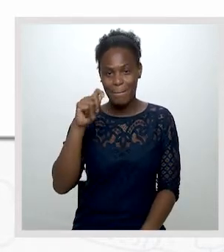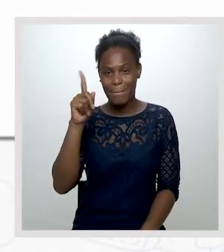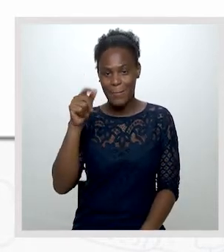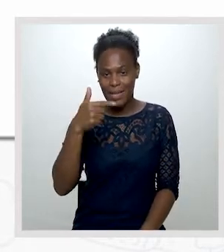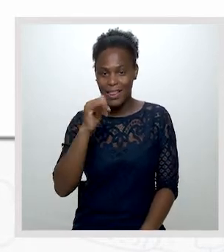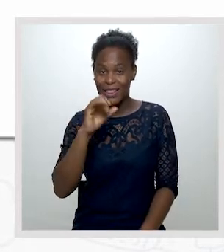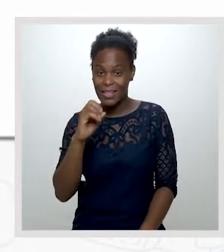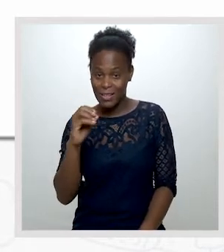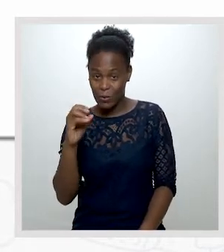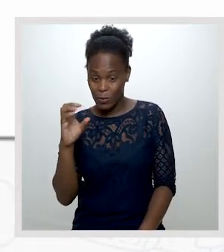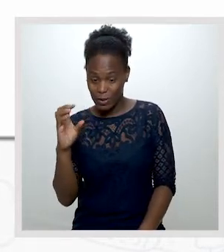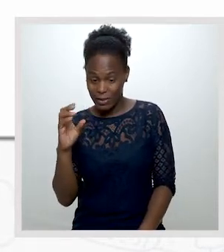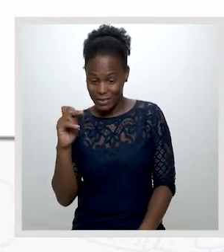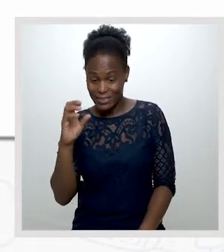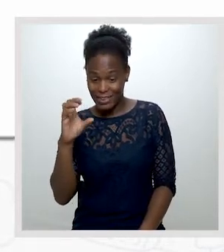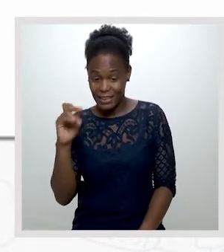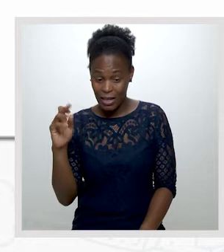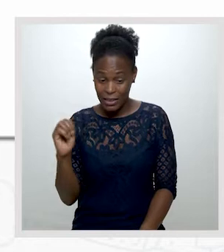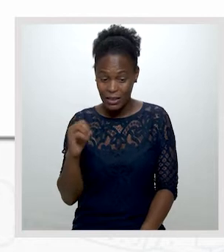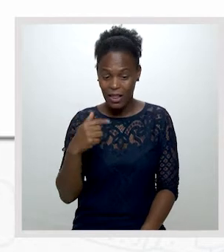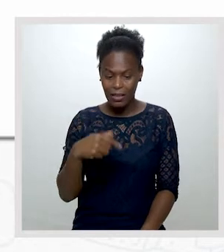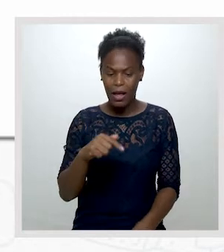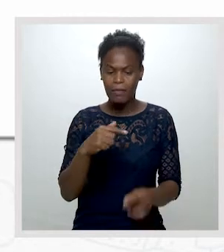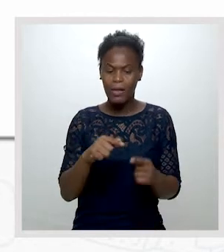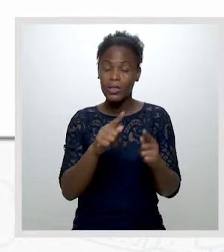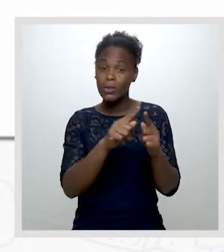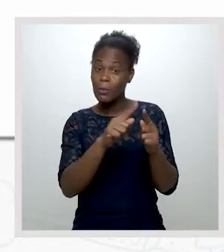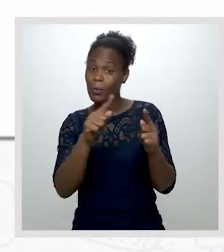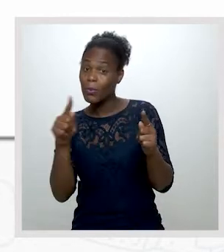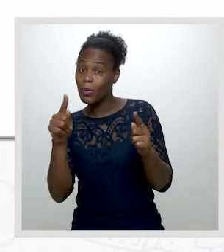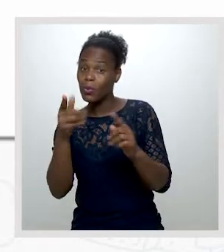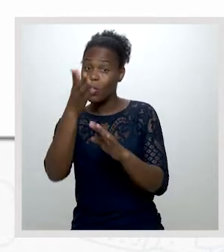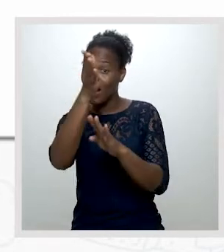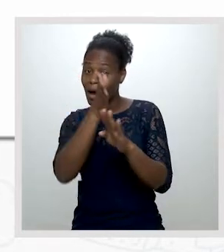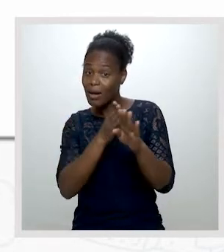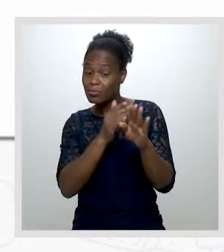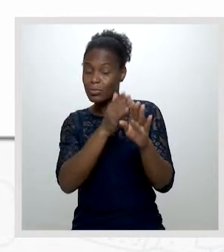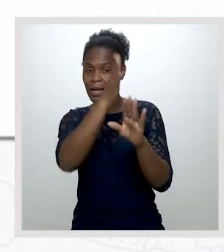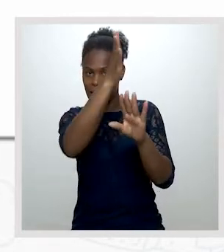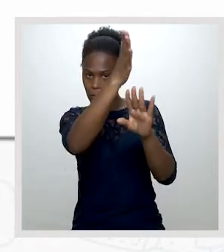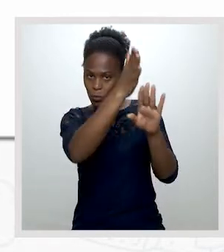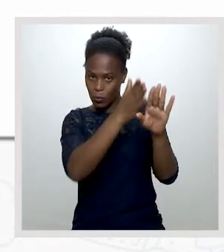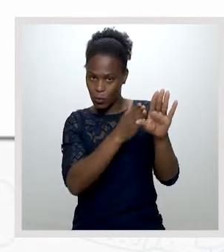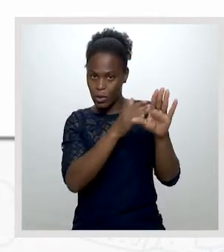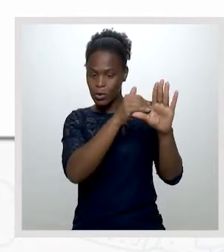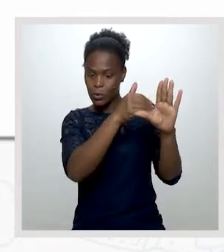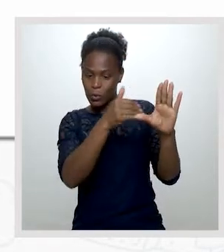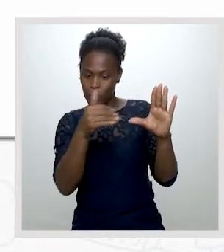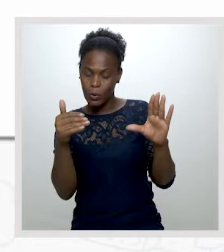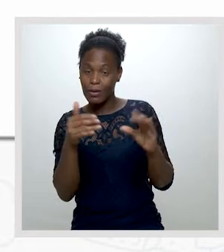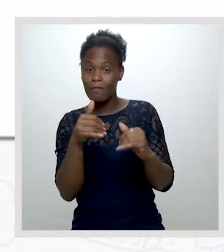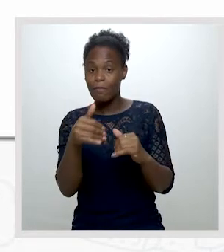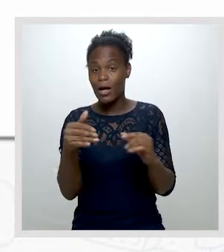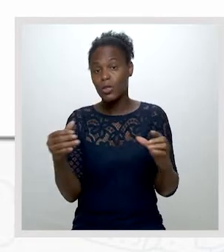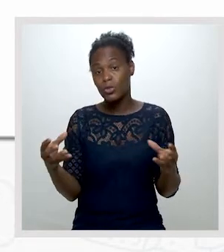segmentos de reta ou lado. E esses segmentos de reta vão juntar-se